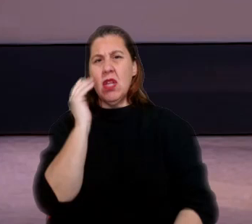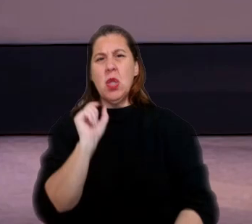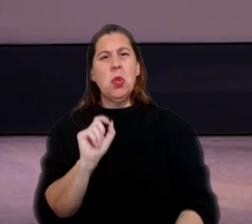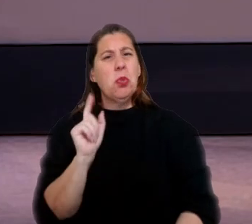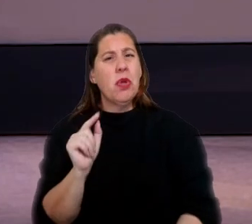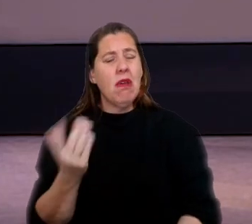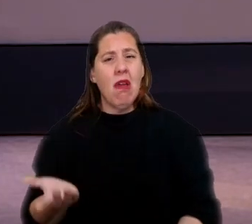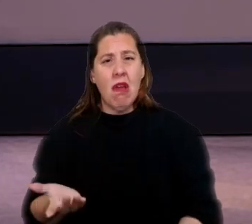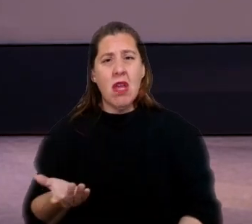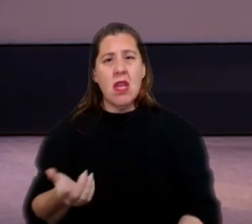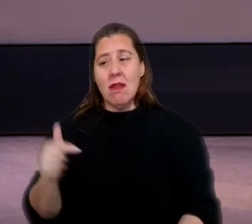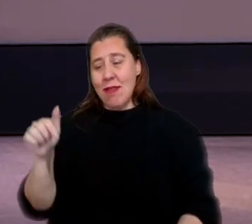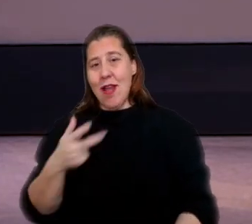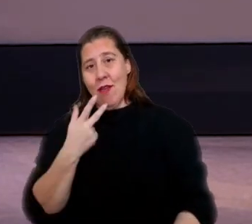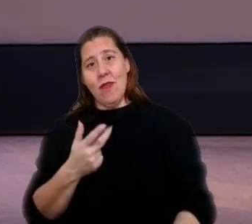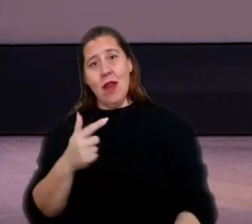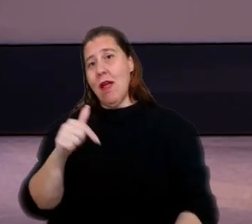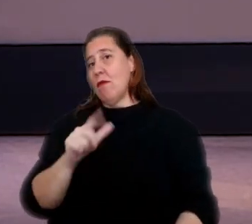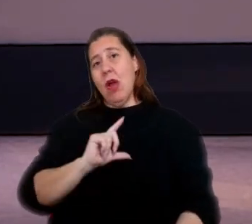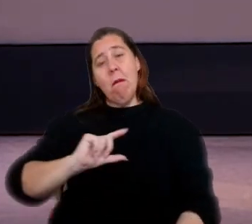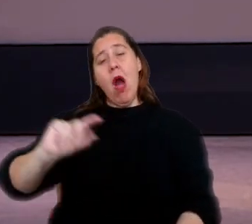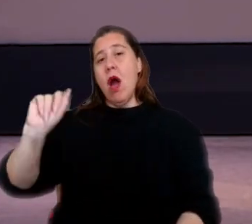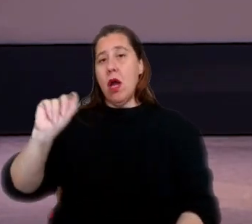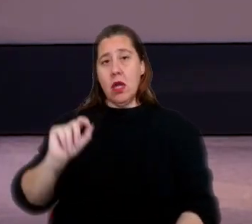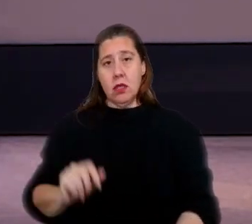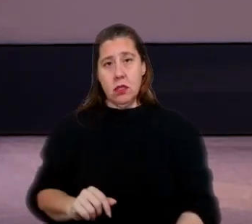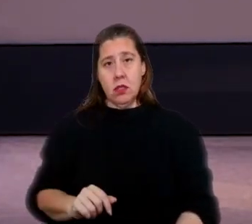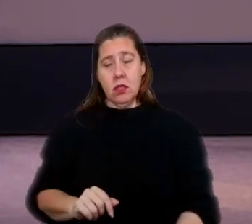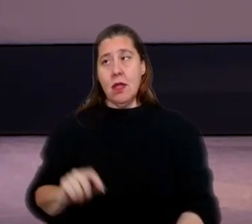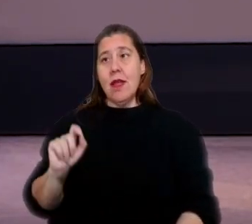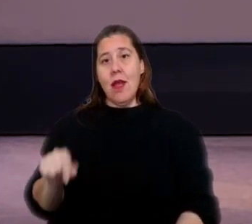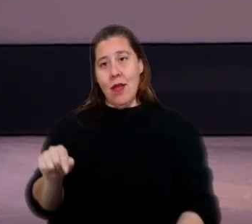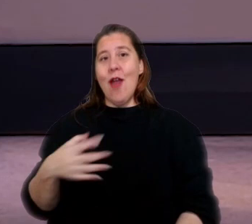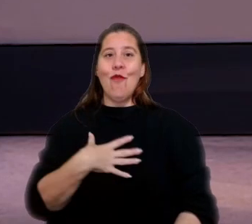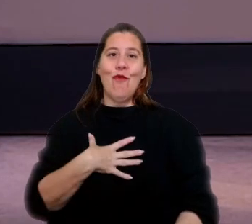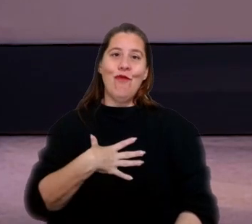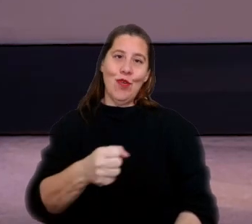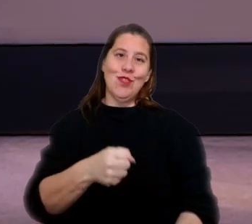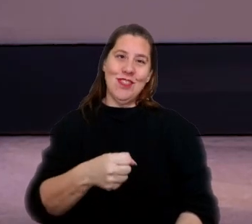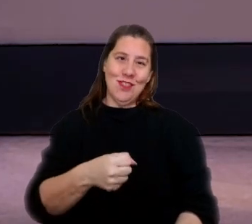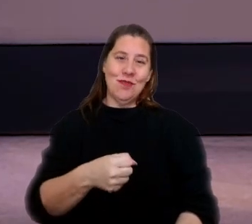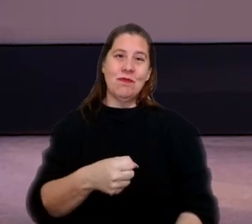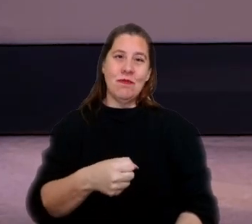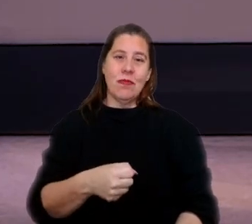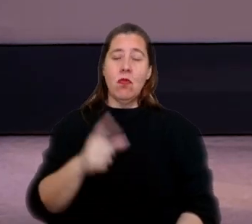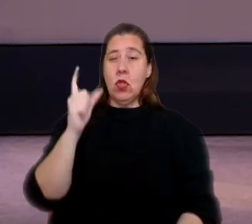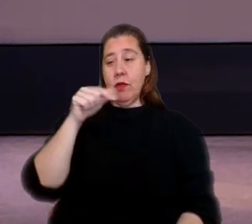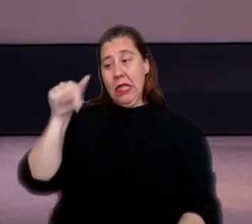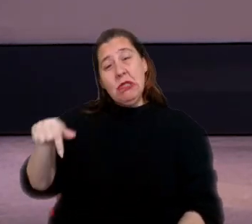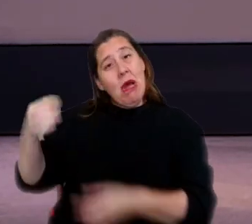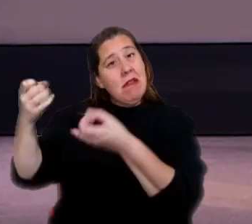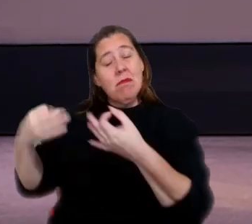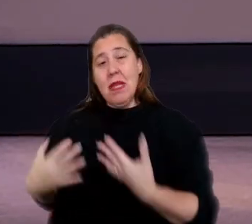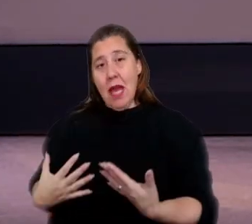estava entendendo de que se tratava, e fala, não está mais aqui. E tinha se tratado de um suicídio. Custou